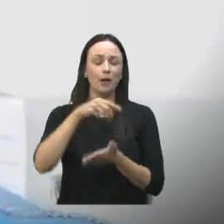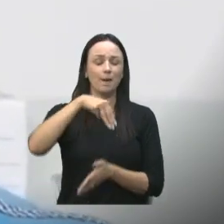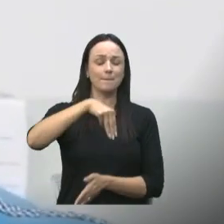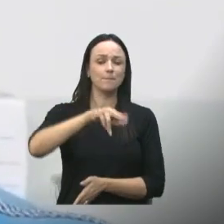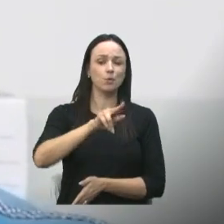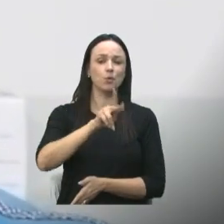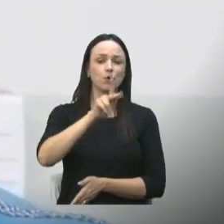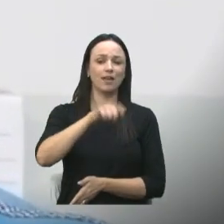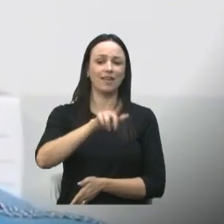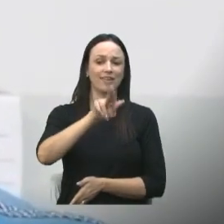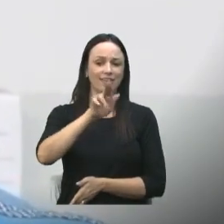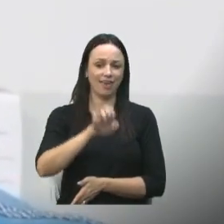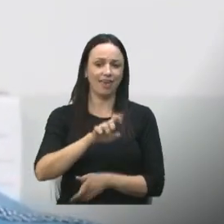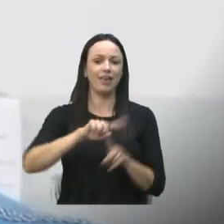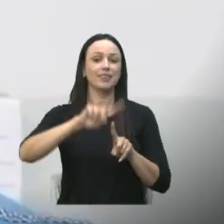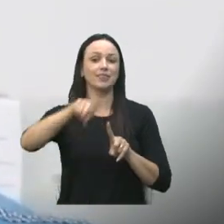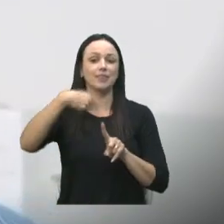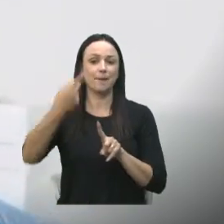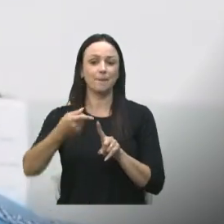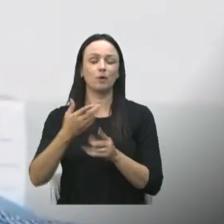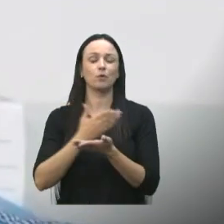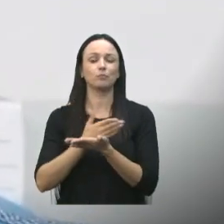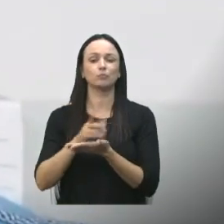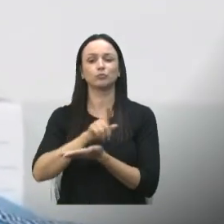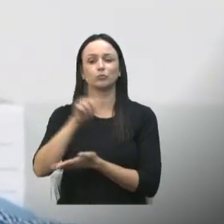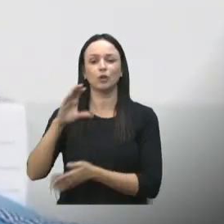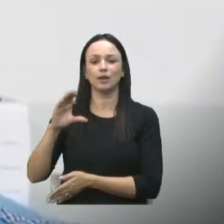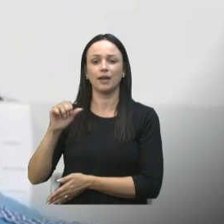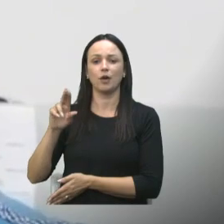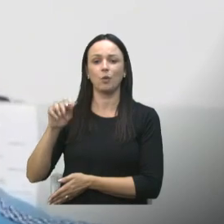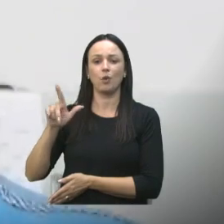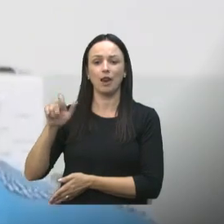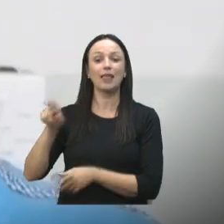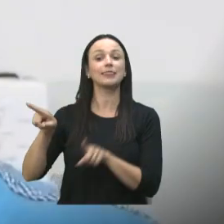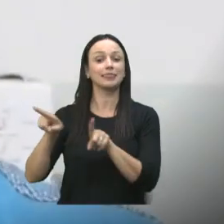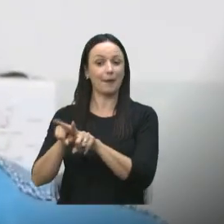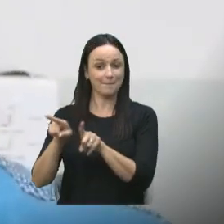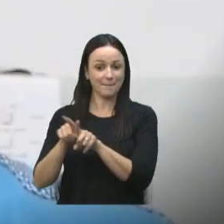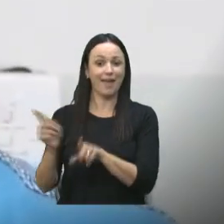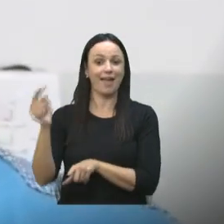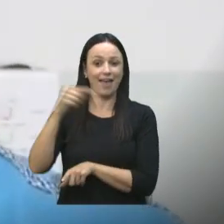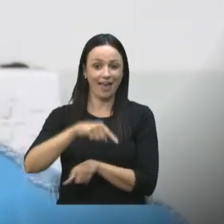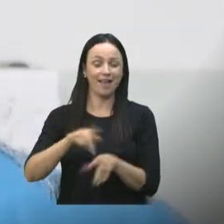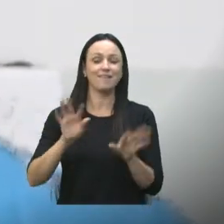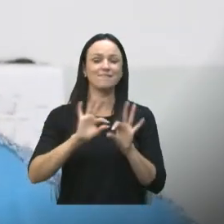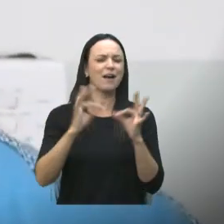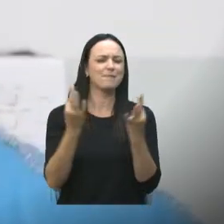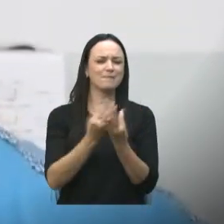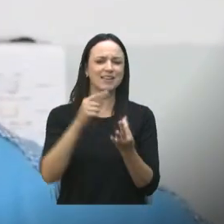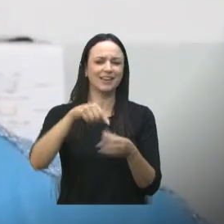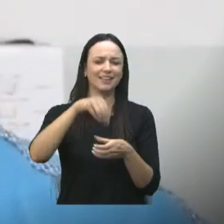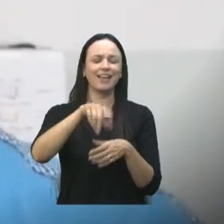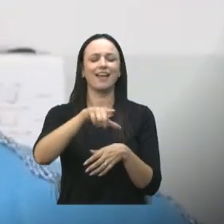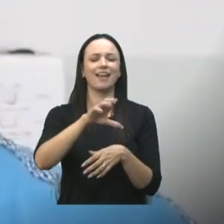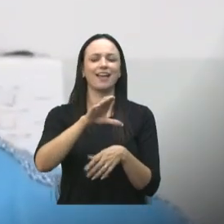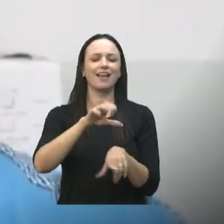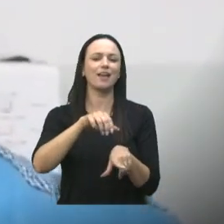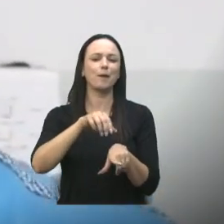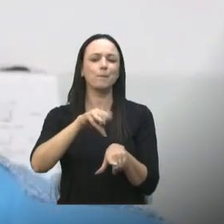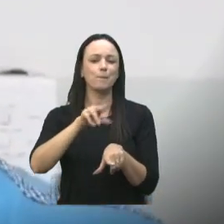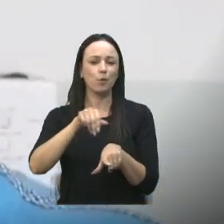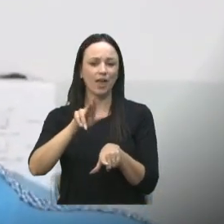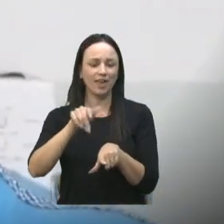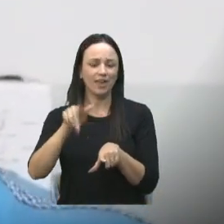depois deu continuidade com o mestre Caculé, que também é formado da Muquengue, aí estamos tudo em família na capoeira, né? E esse